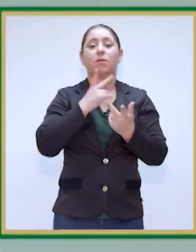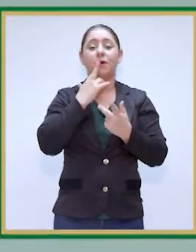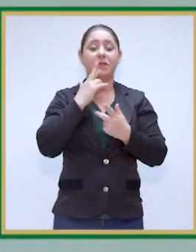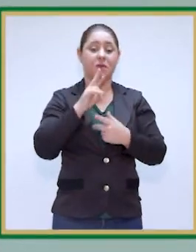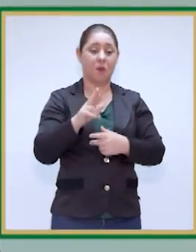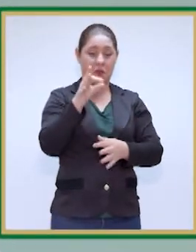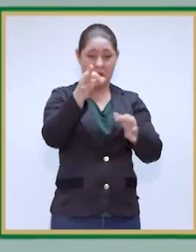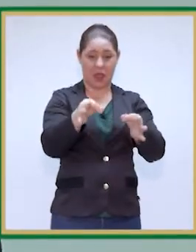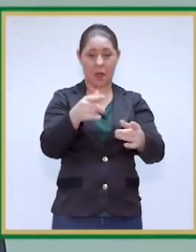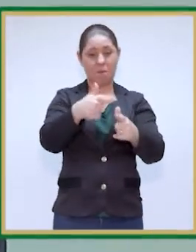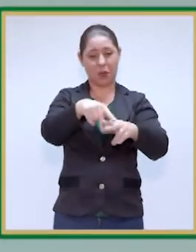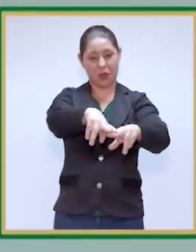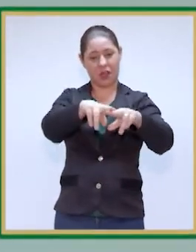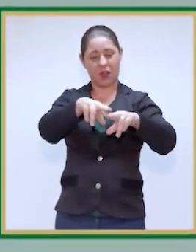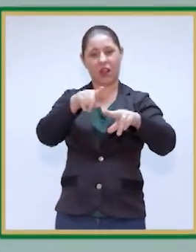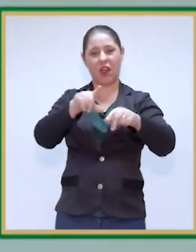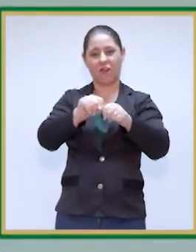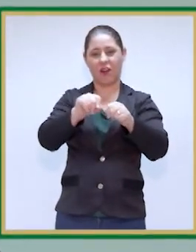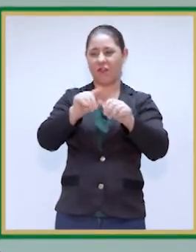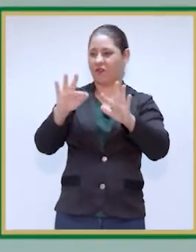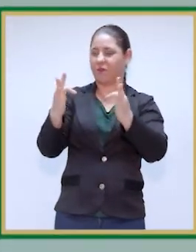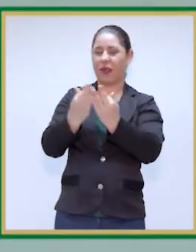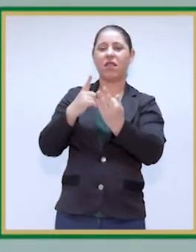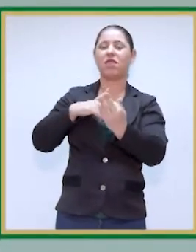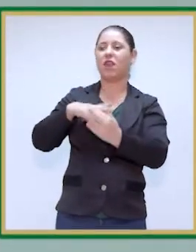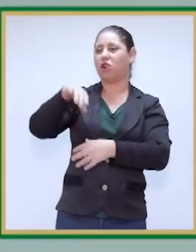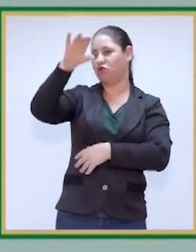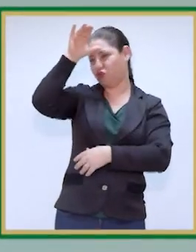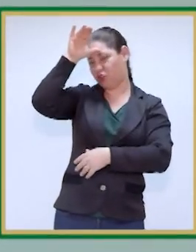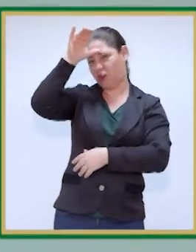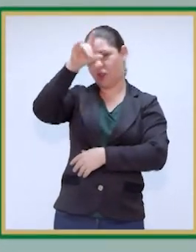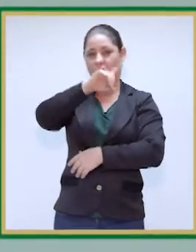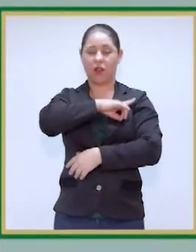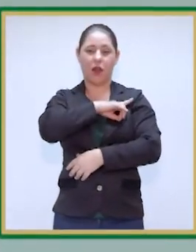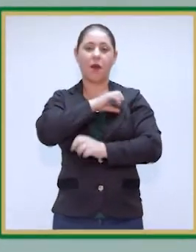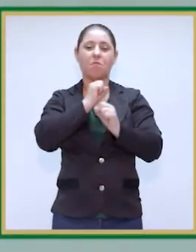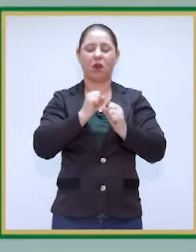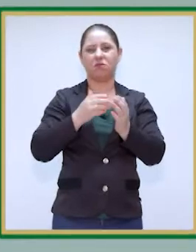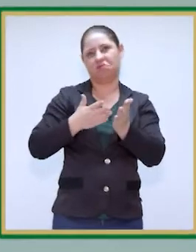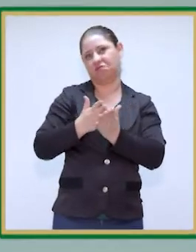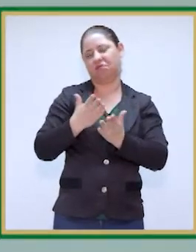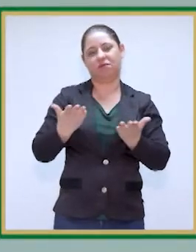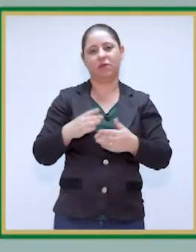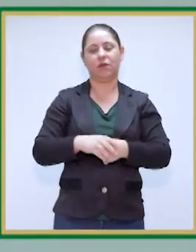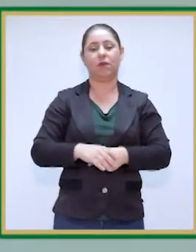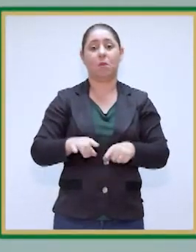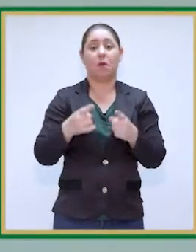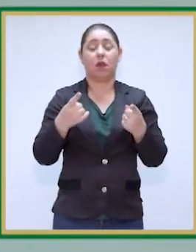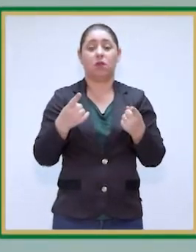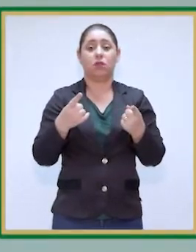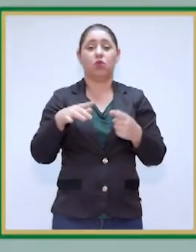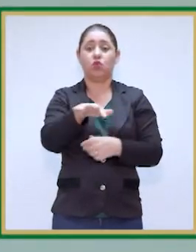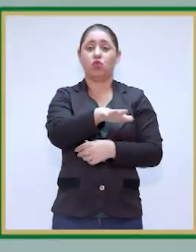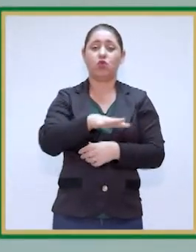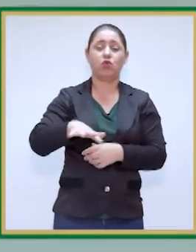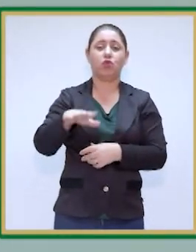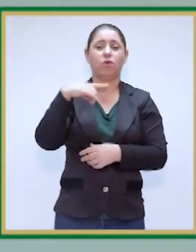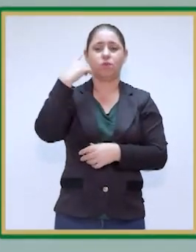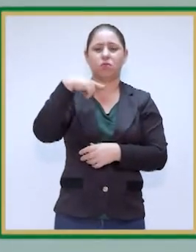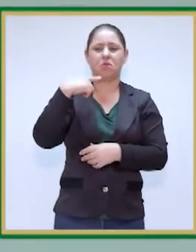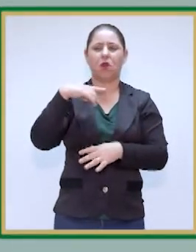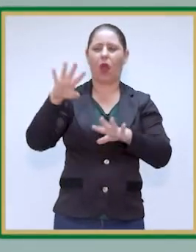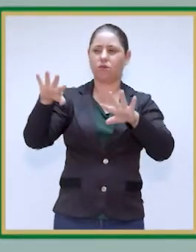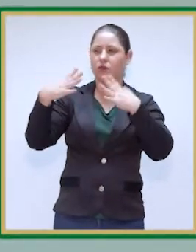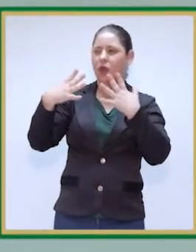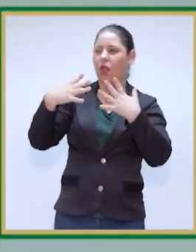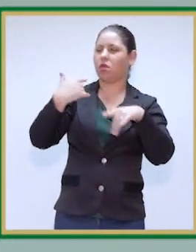ter uma resposta assertiva, por isso que alguém na família, eu tenho um tio delegado, pode ser por aí, mas as outras áreas do